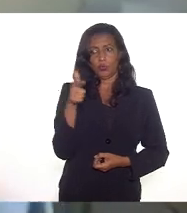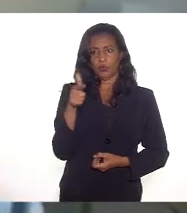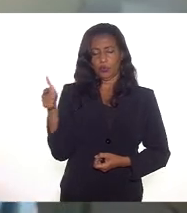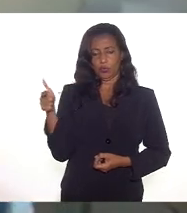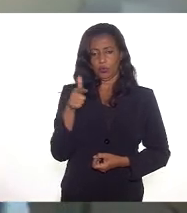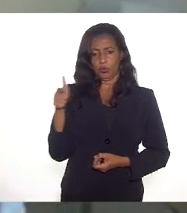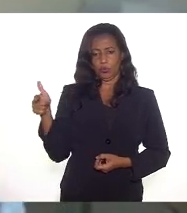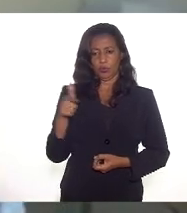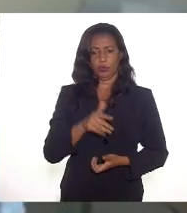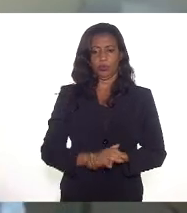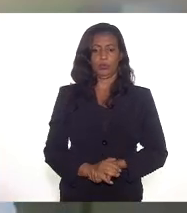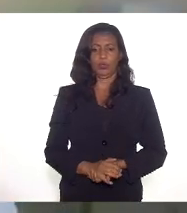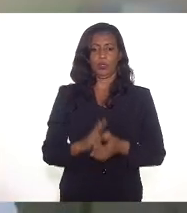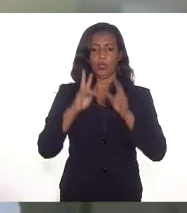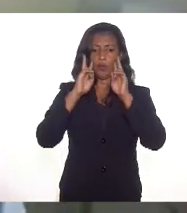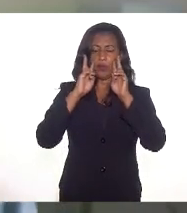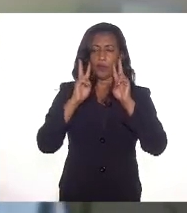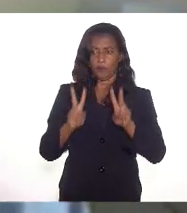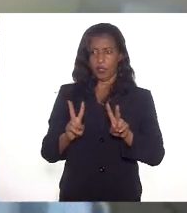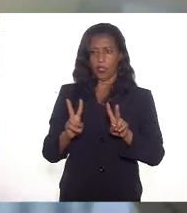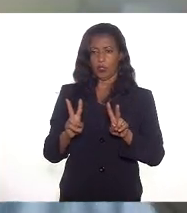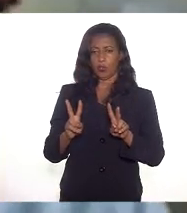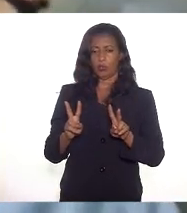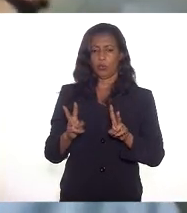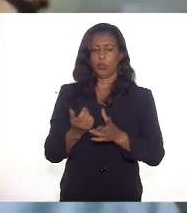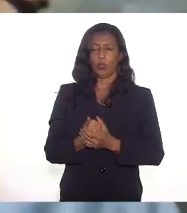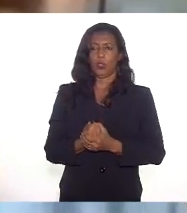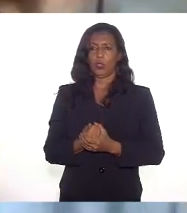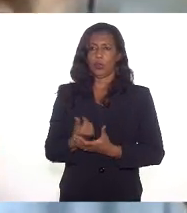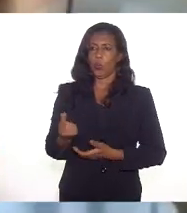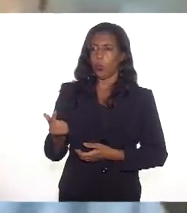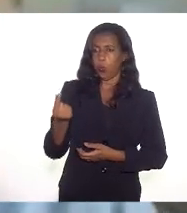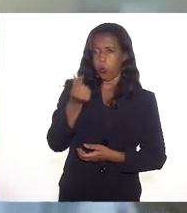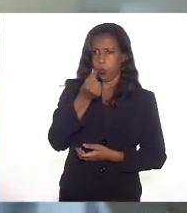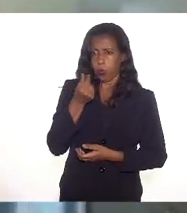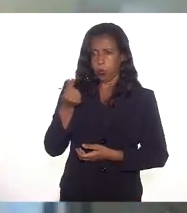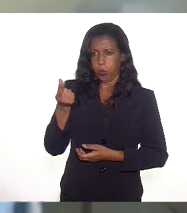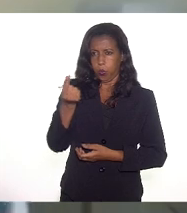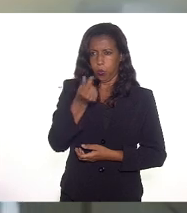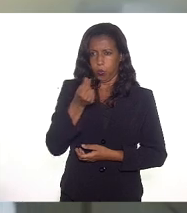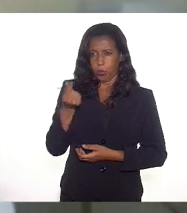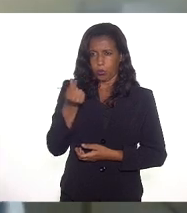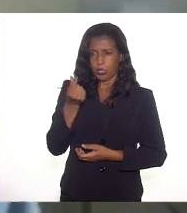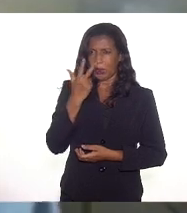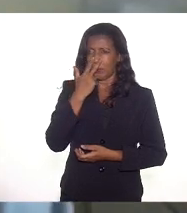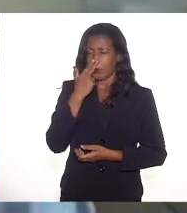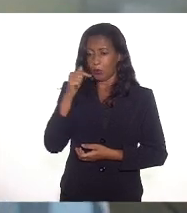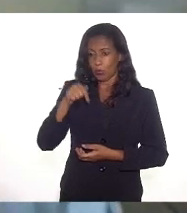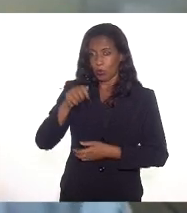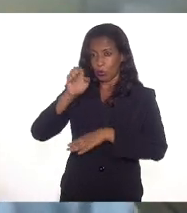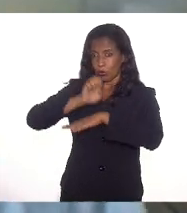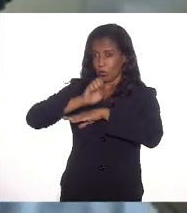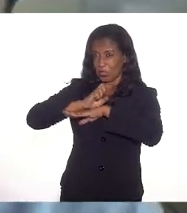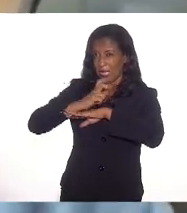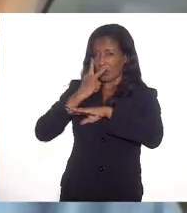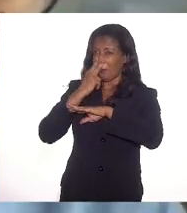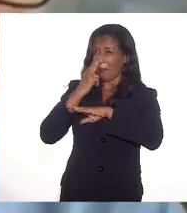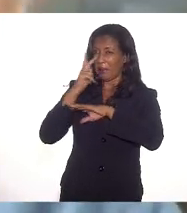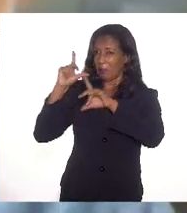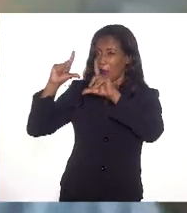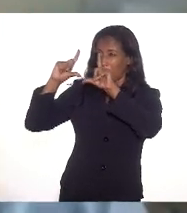que o produto interno bruto do nosso Estado vem caindo